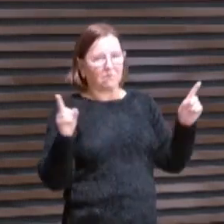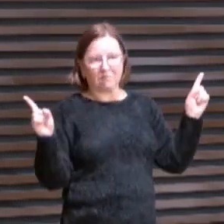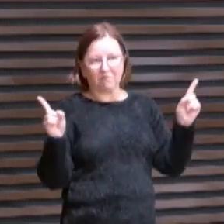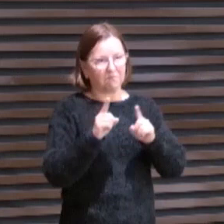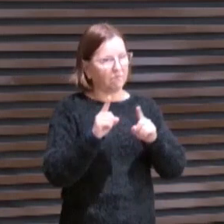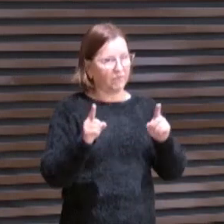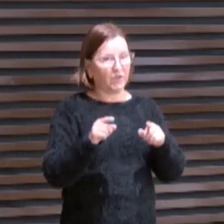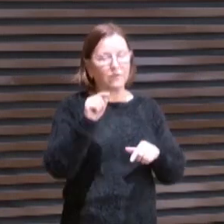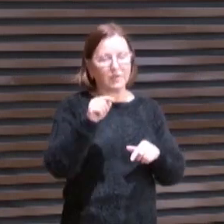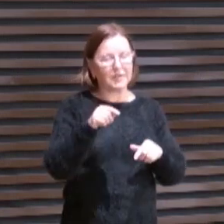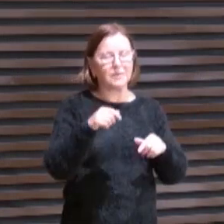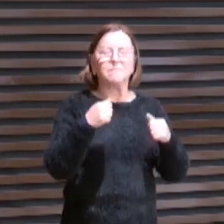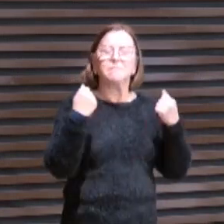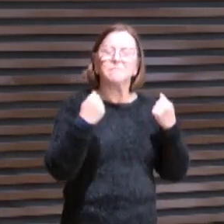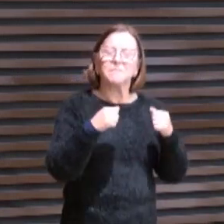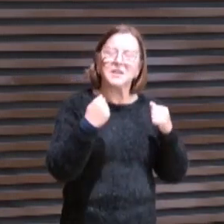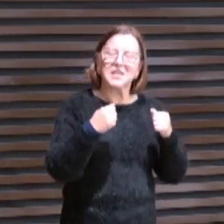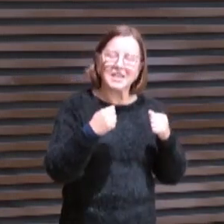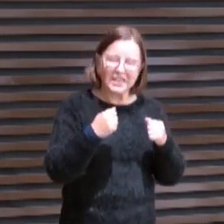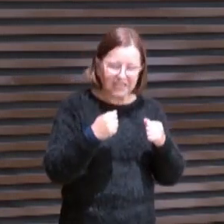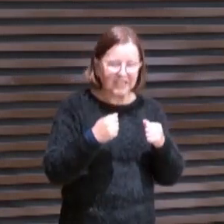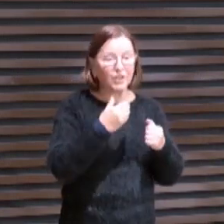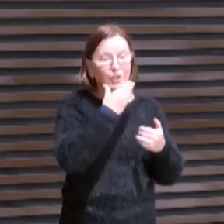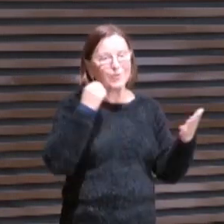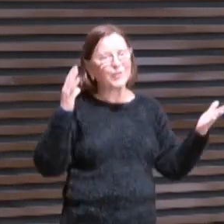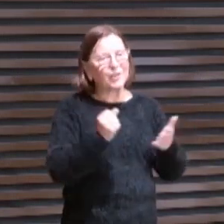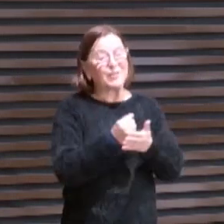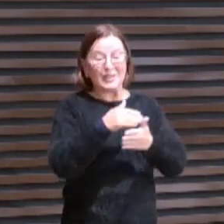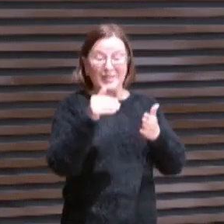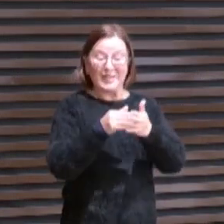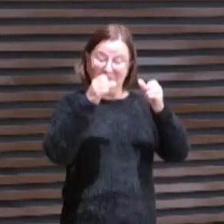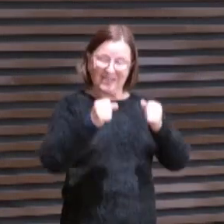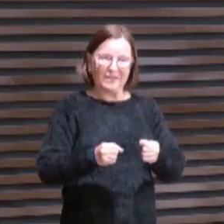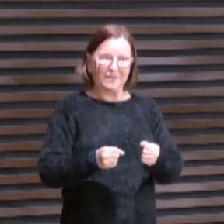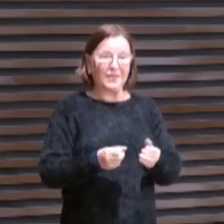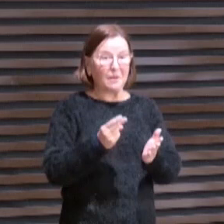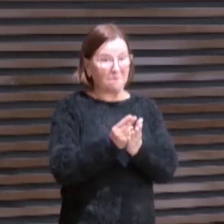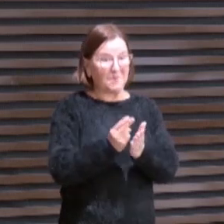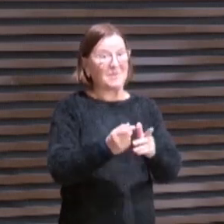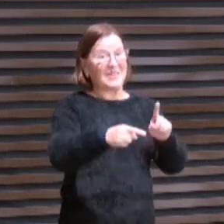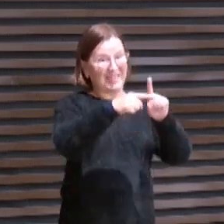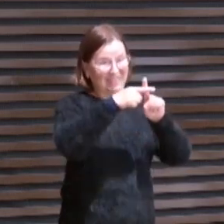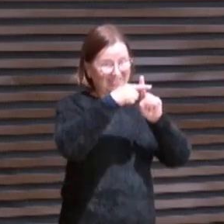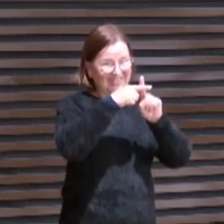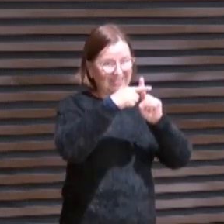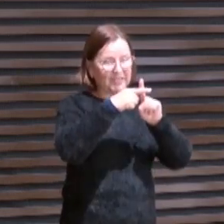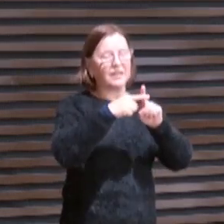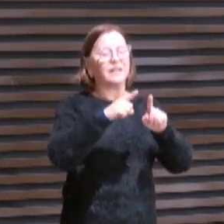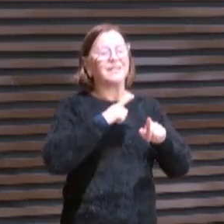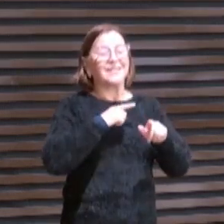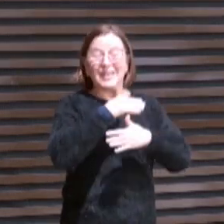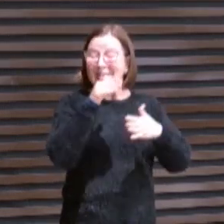Você tem que recorrer a um Salvador Todo-Poderoso, que ainda que esteja na cruz, está com todo o poder para